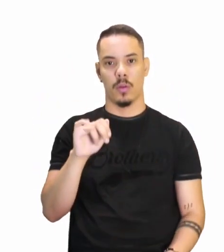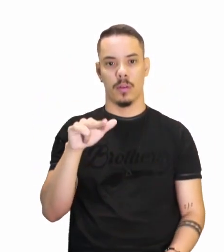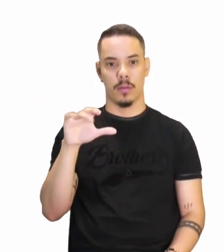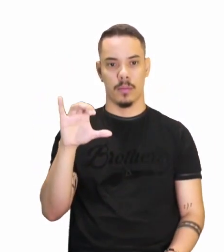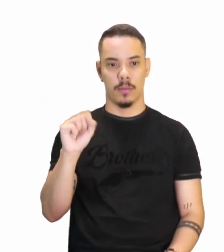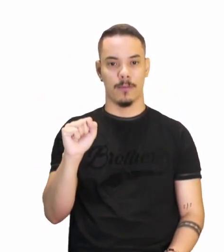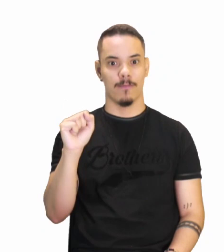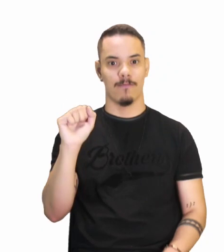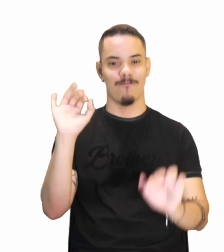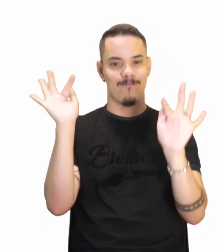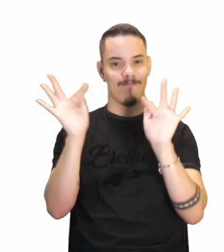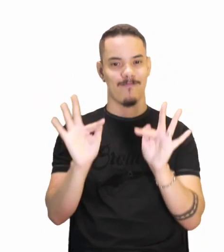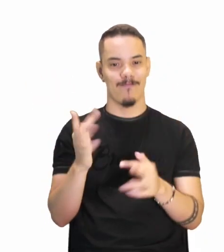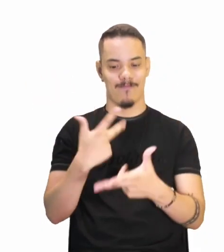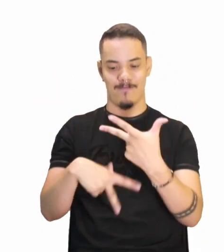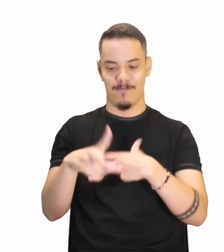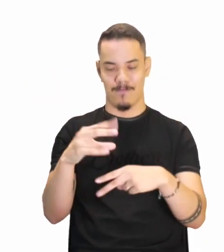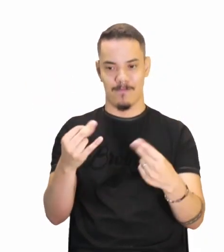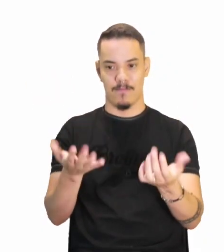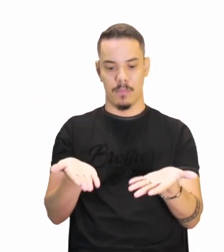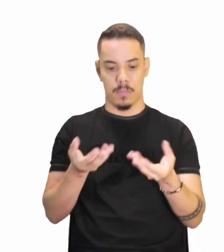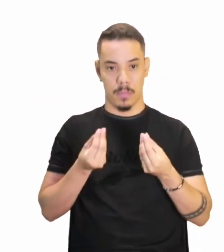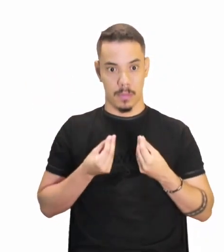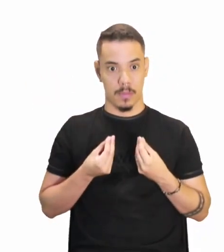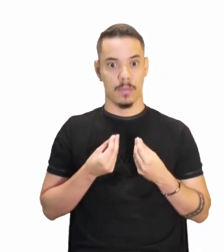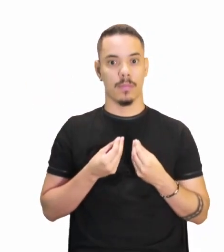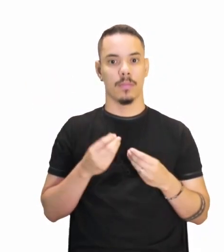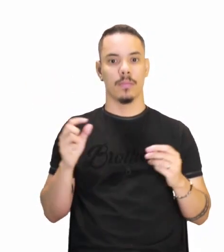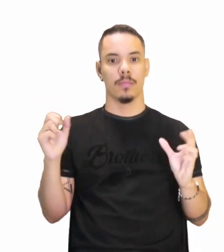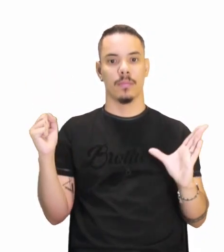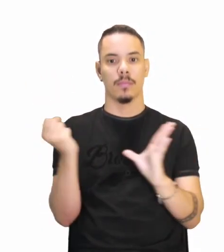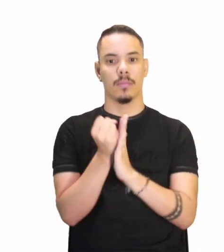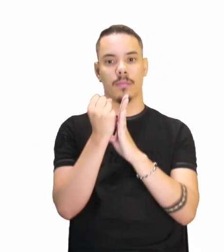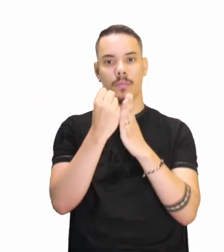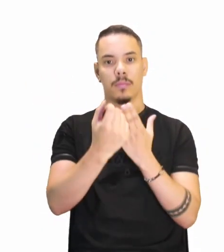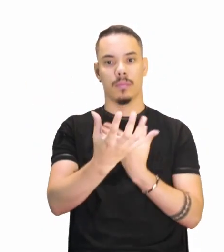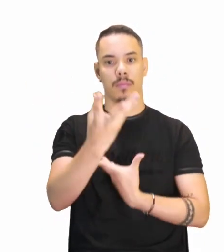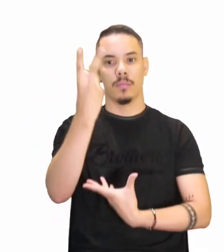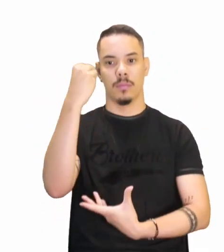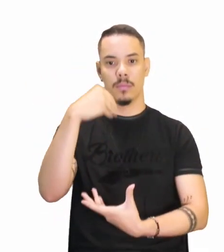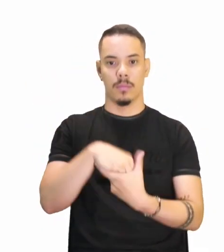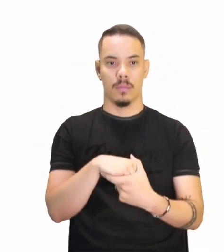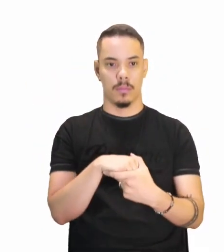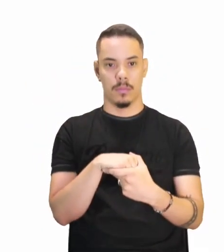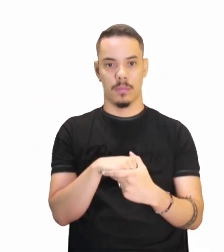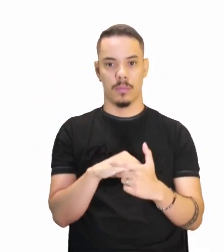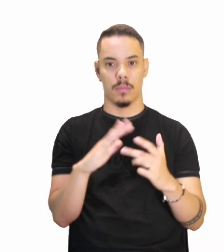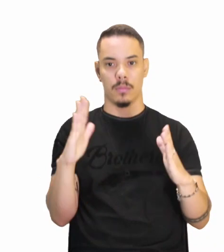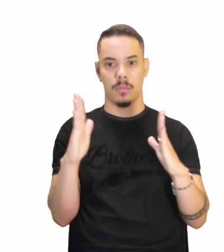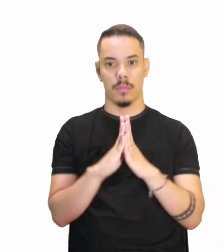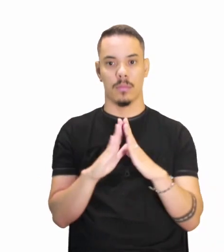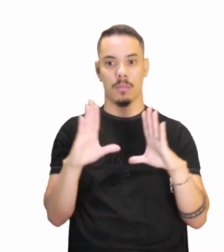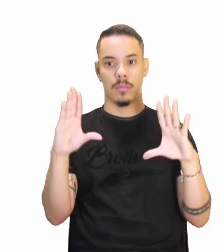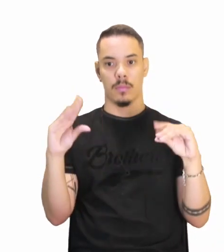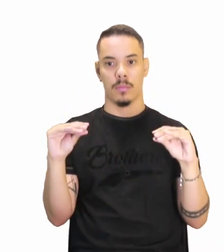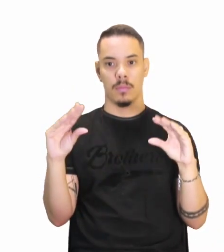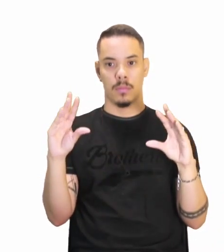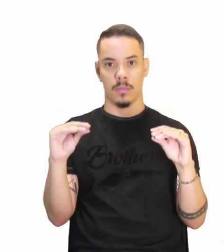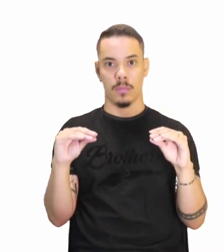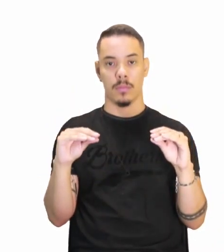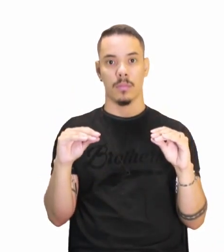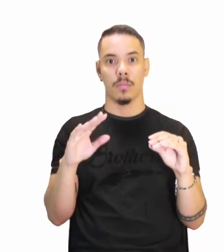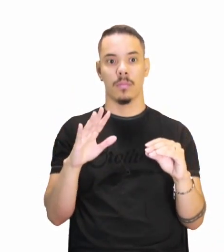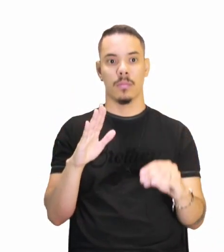com presente o zero no para dentro à noite os soldados